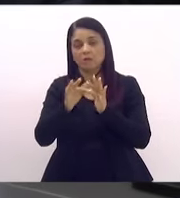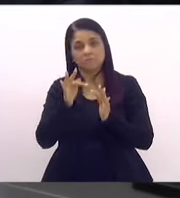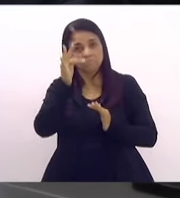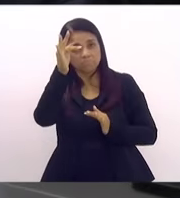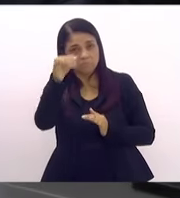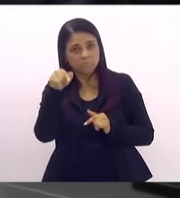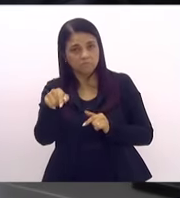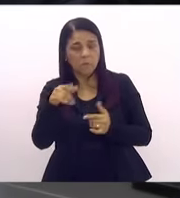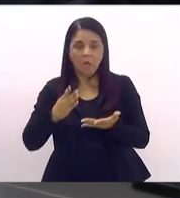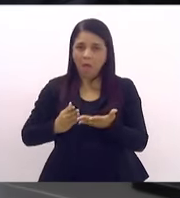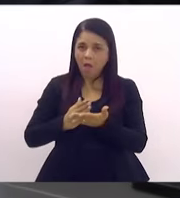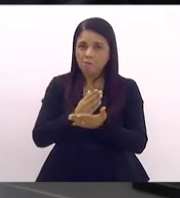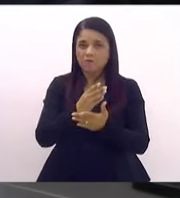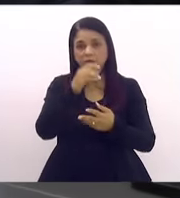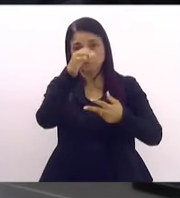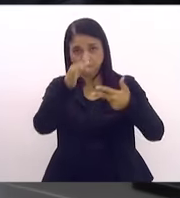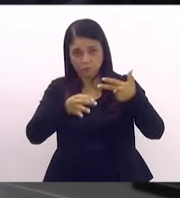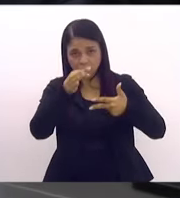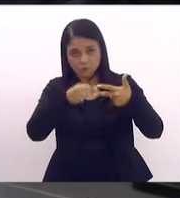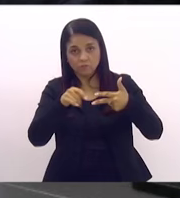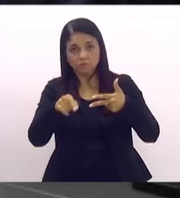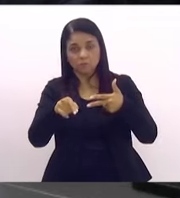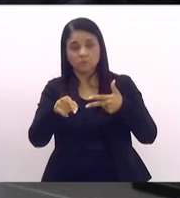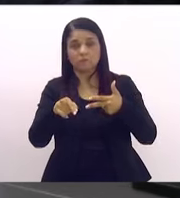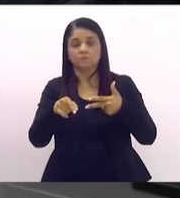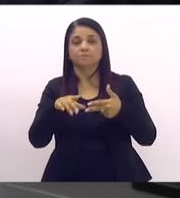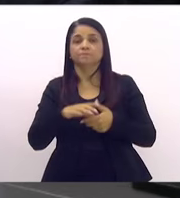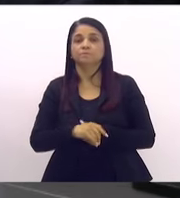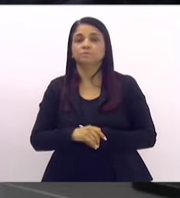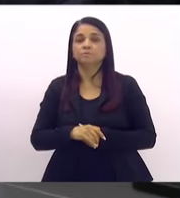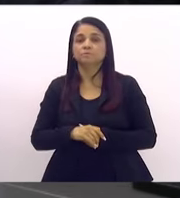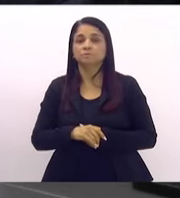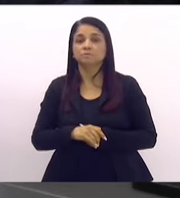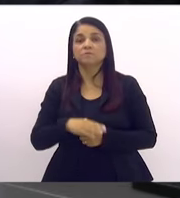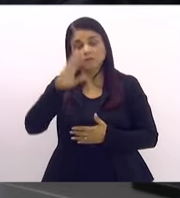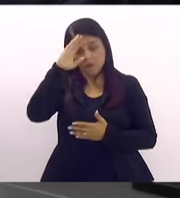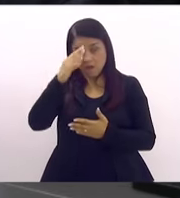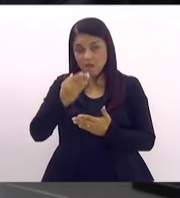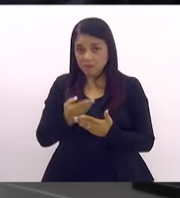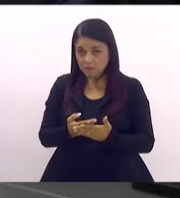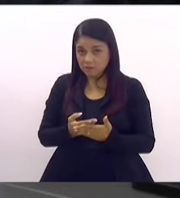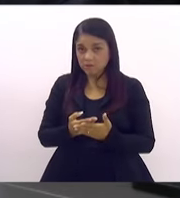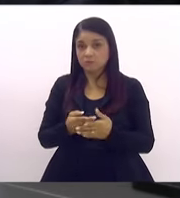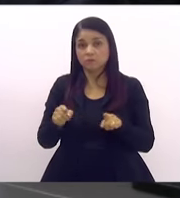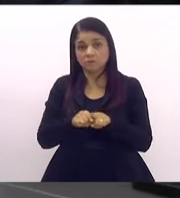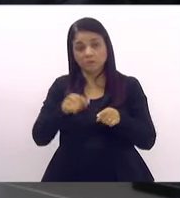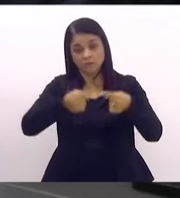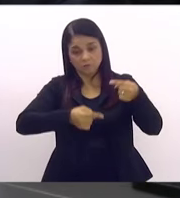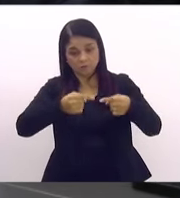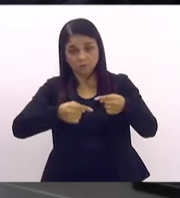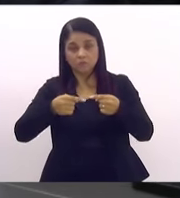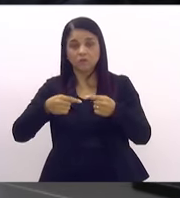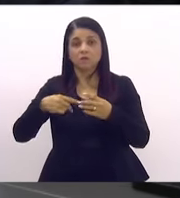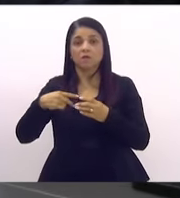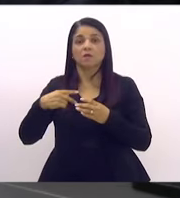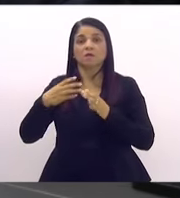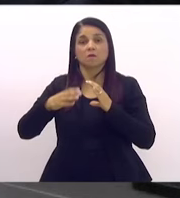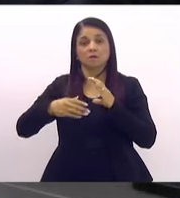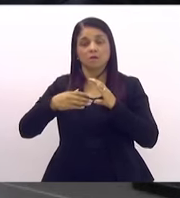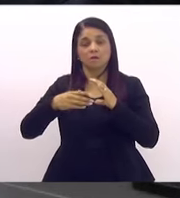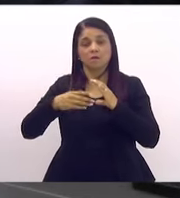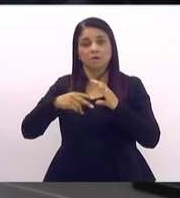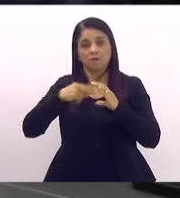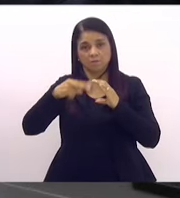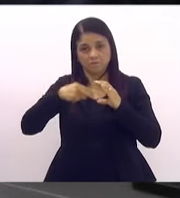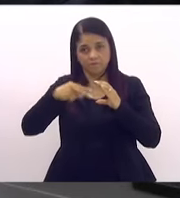caso aprovado, judicializado, a essa tratativa jurídica. Assim como eu acredito que seja, esteja sendo discutido na Câmara de Vereadores nesse momento também, né? Só me dá